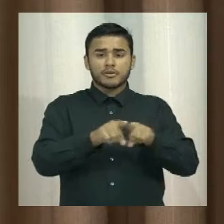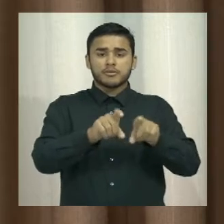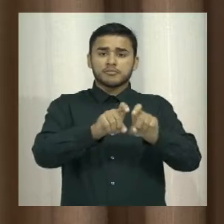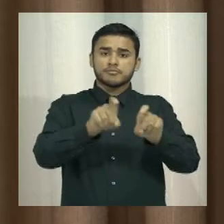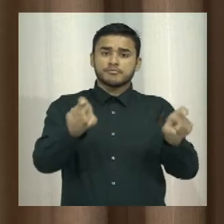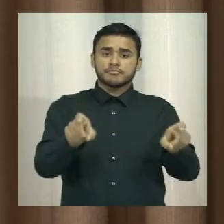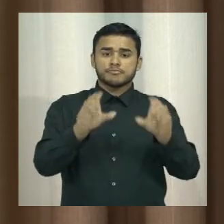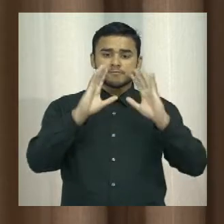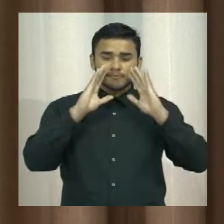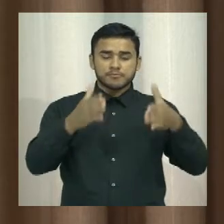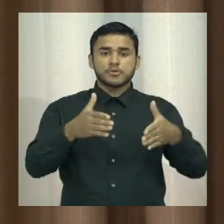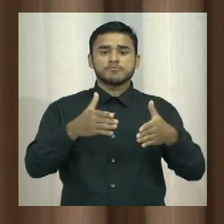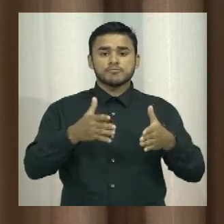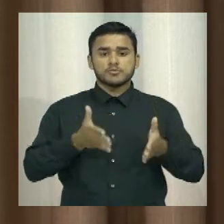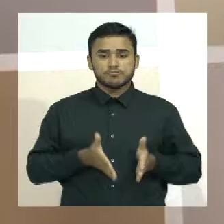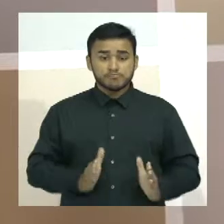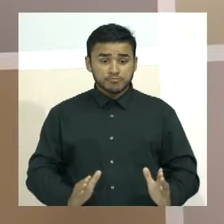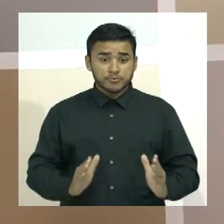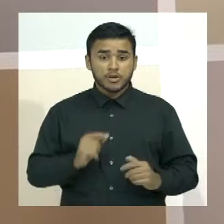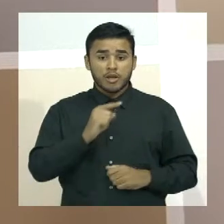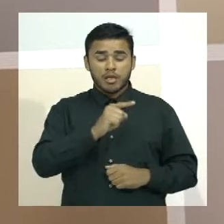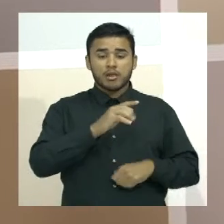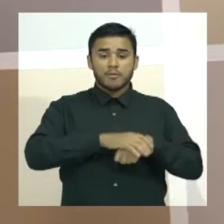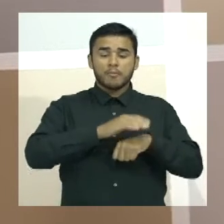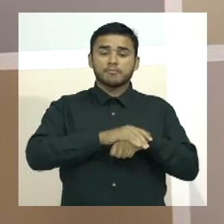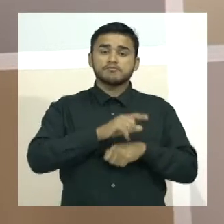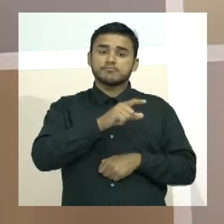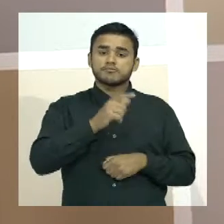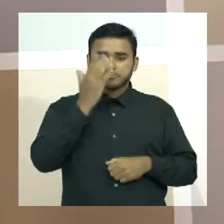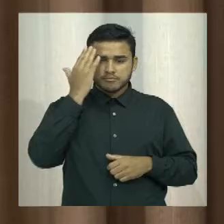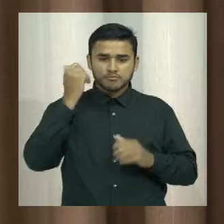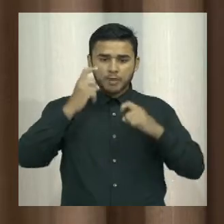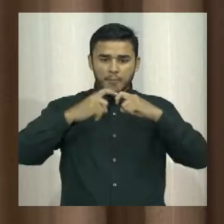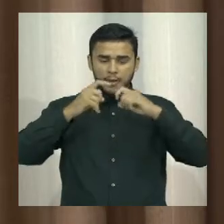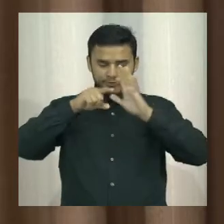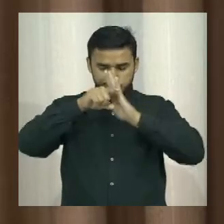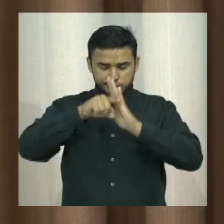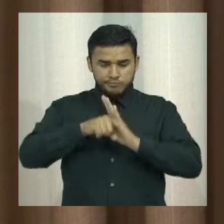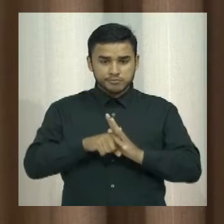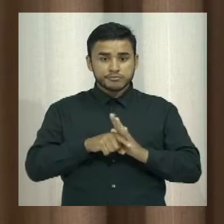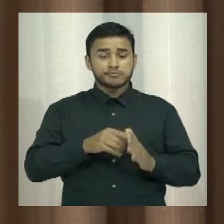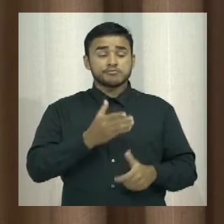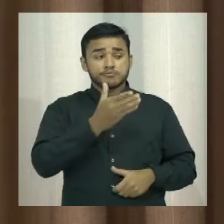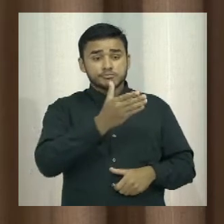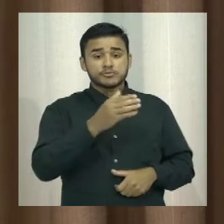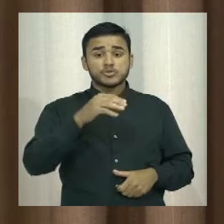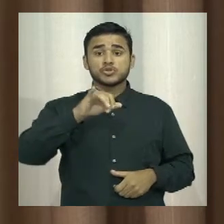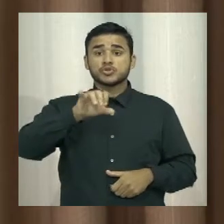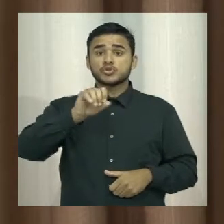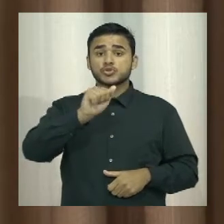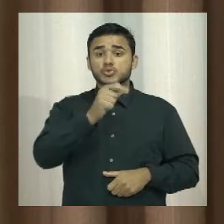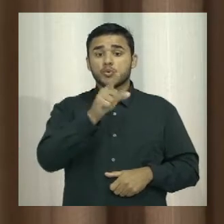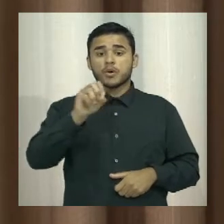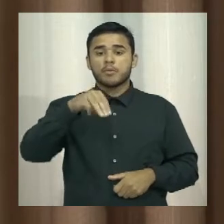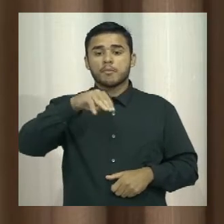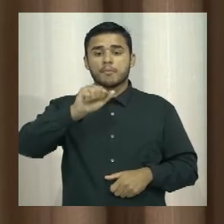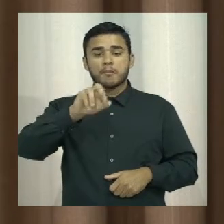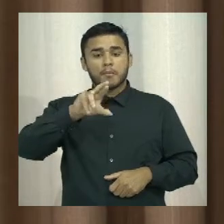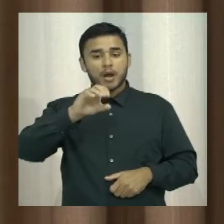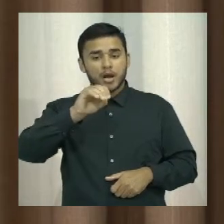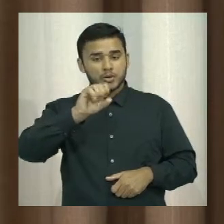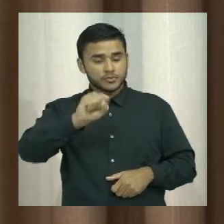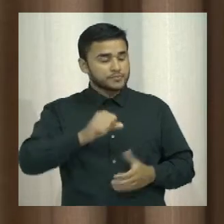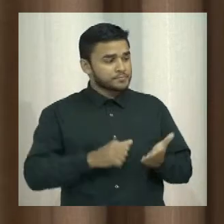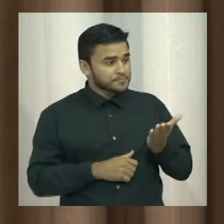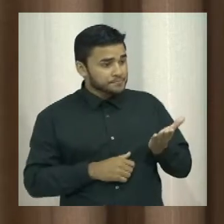e obstetra João Marcos Menezes. Desde já, obrigada pela participação de vocês. Sejam bem-vindos ao programa Direito, né?